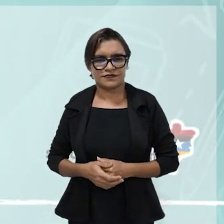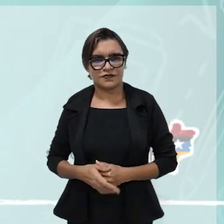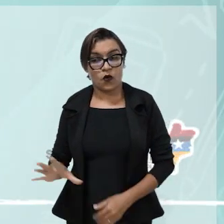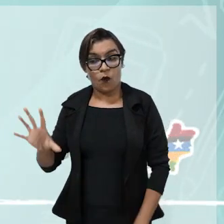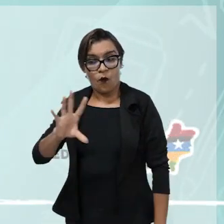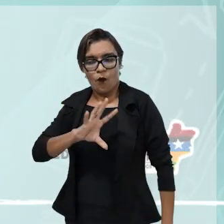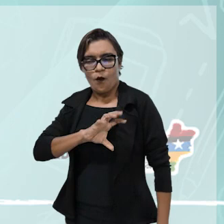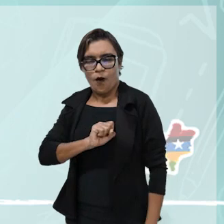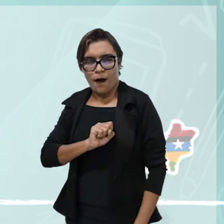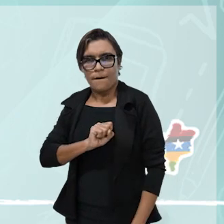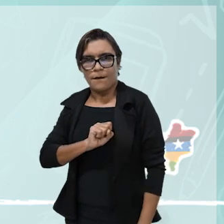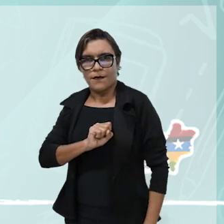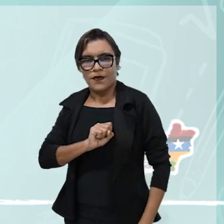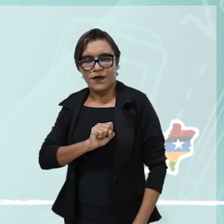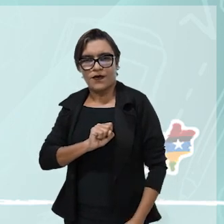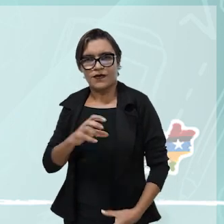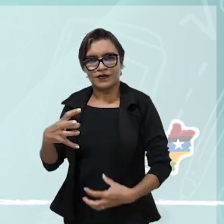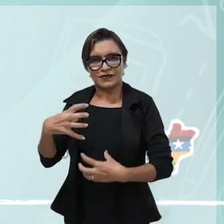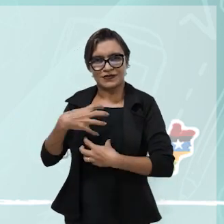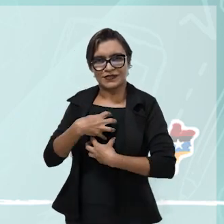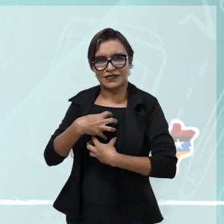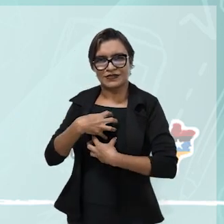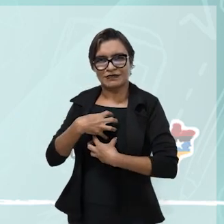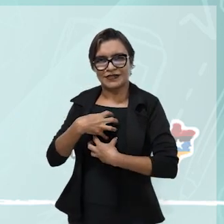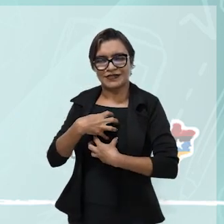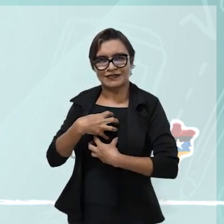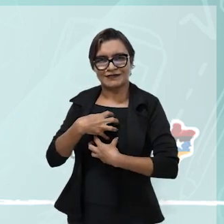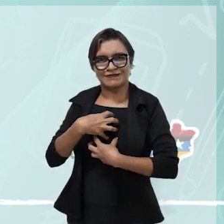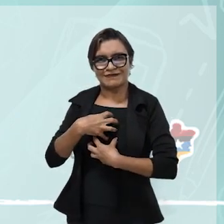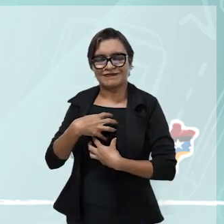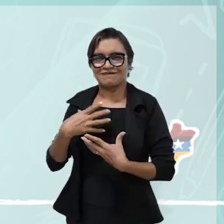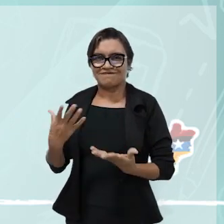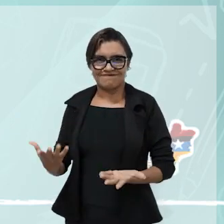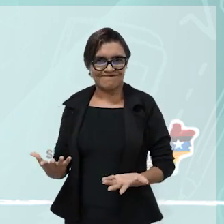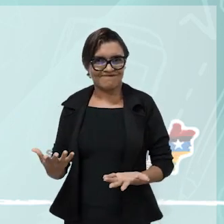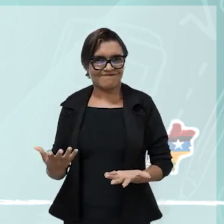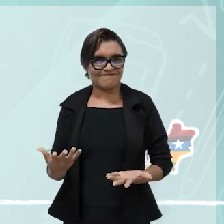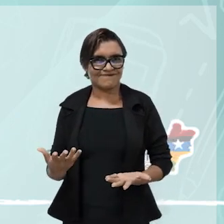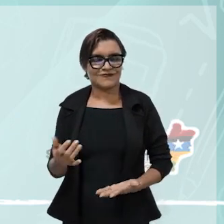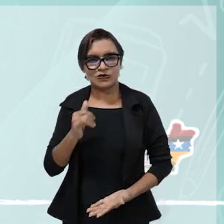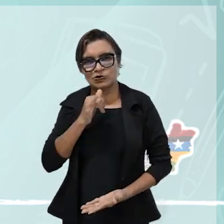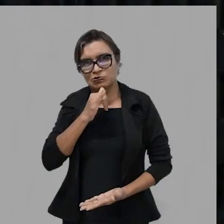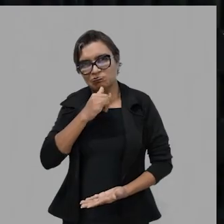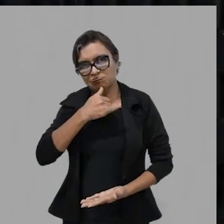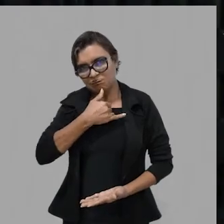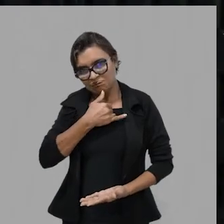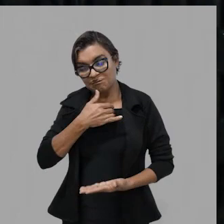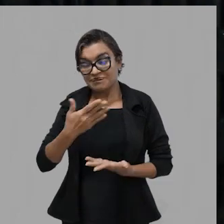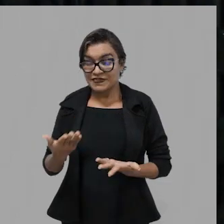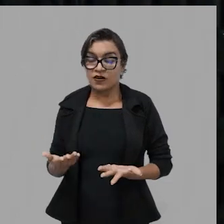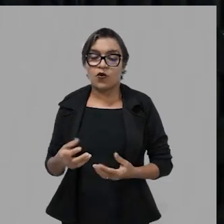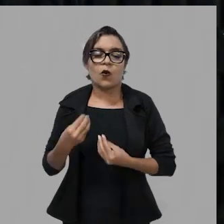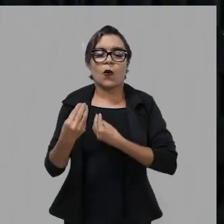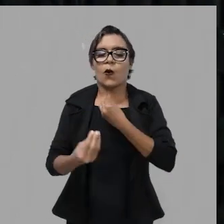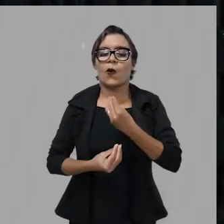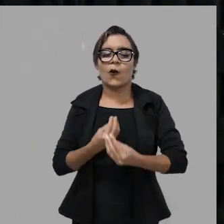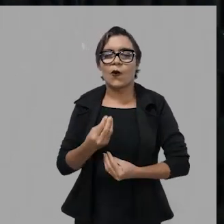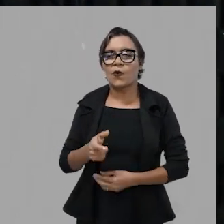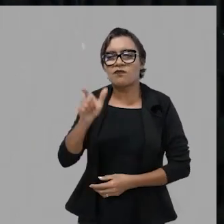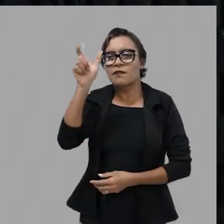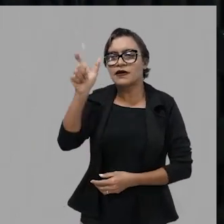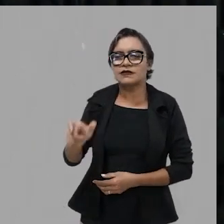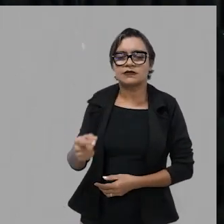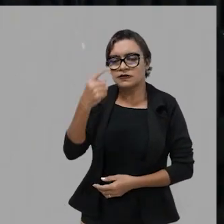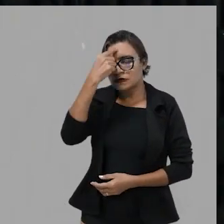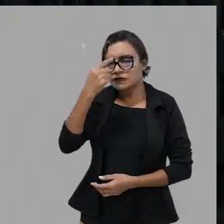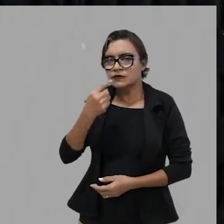um contentamento descontente. Então aí, turma, nesse meme aí do Camões, a gente tem uma figura